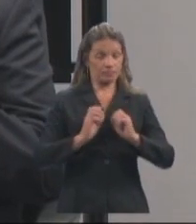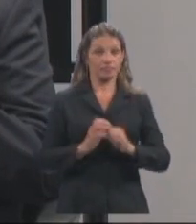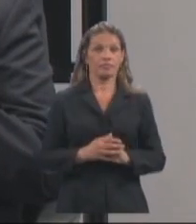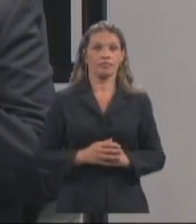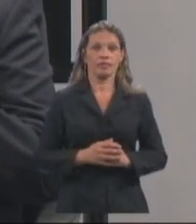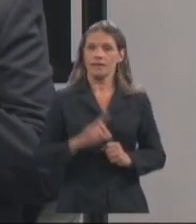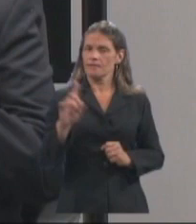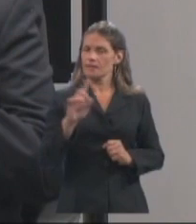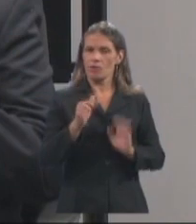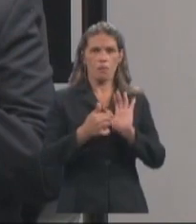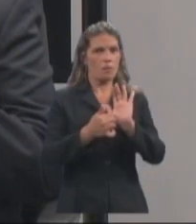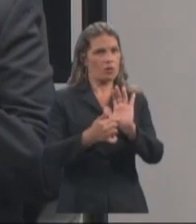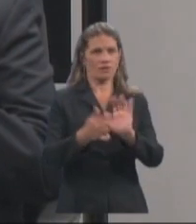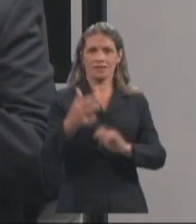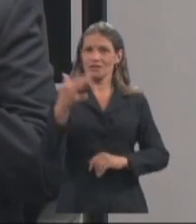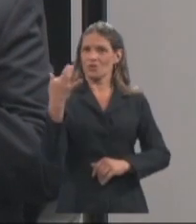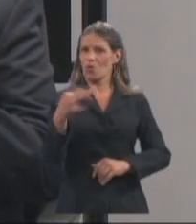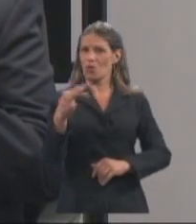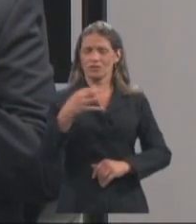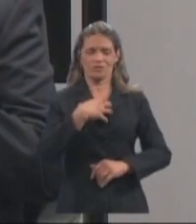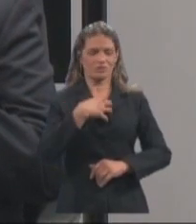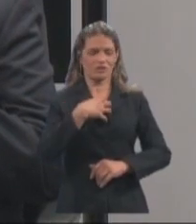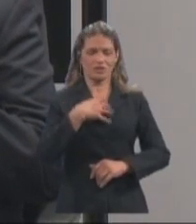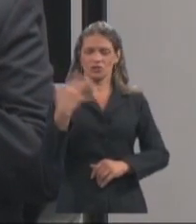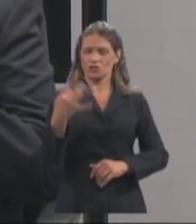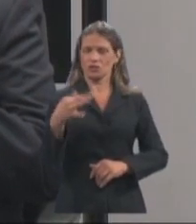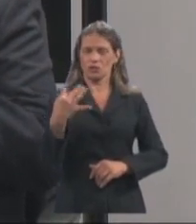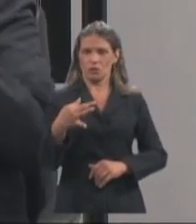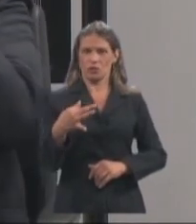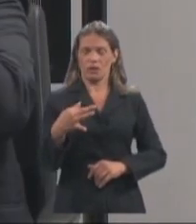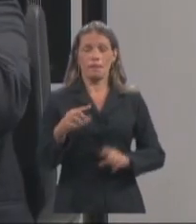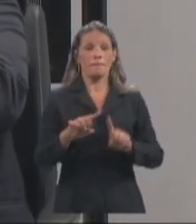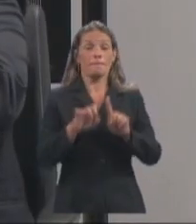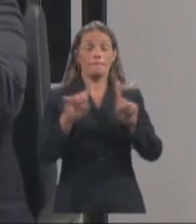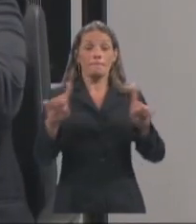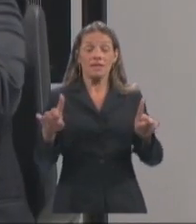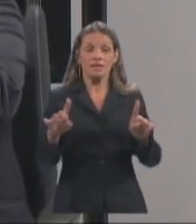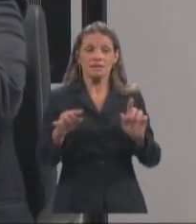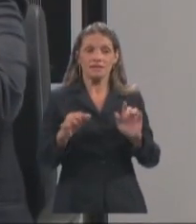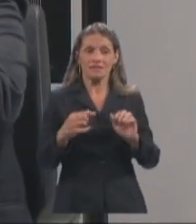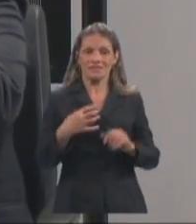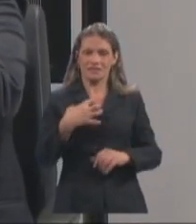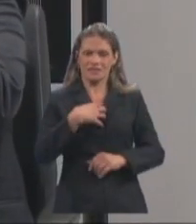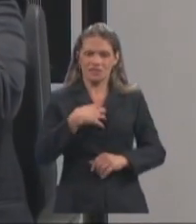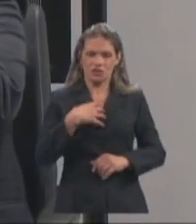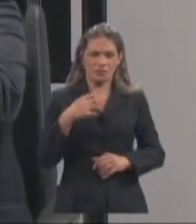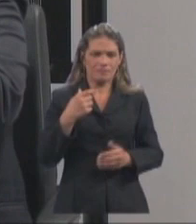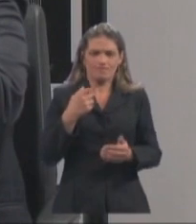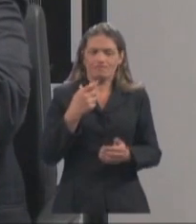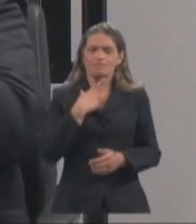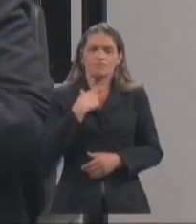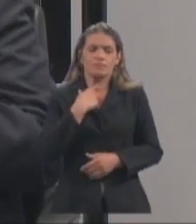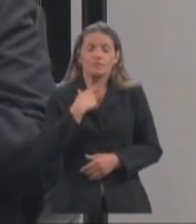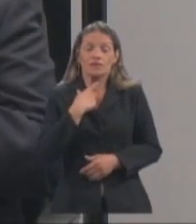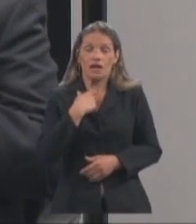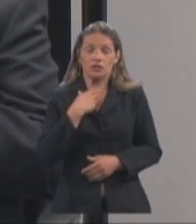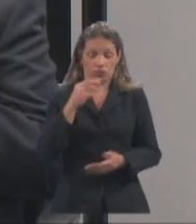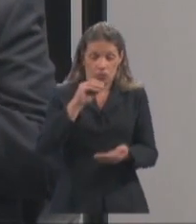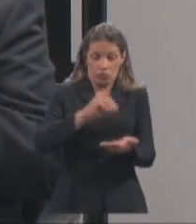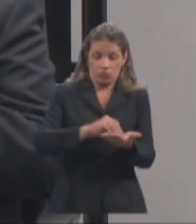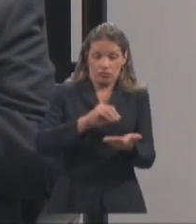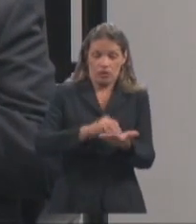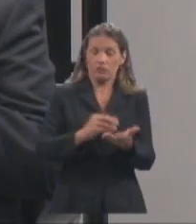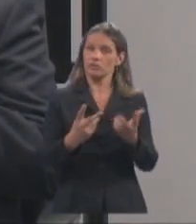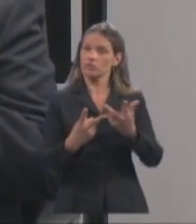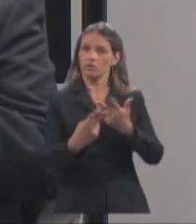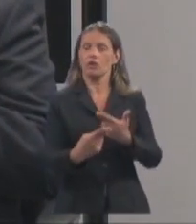necessariamente não apresenta dor ele apresenta uma necessidade né então quando falta